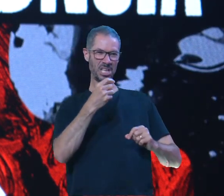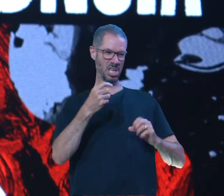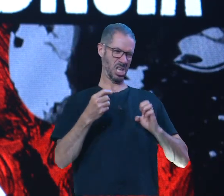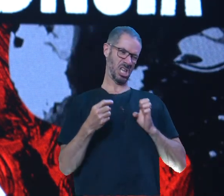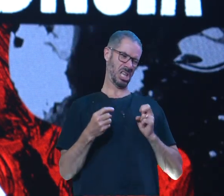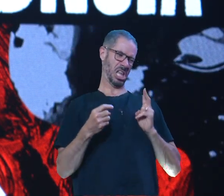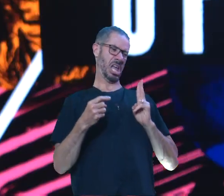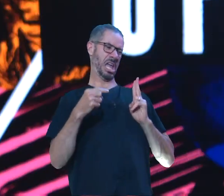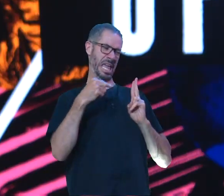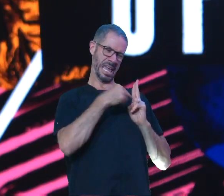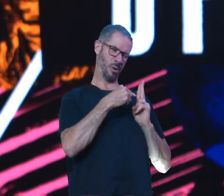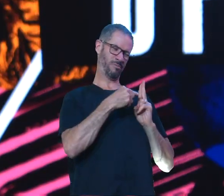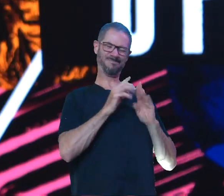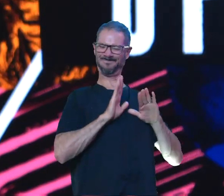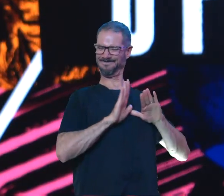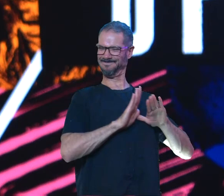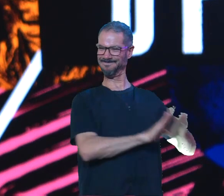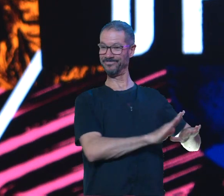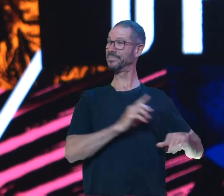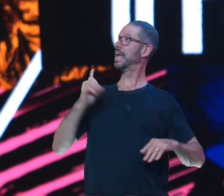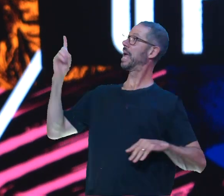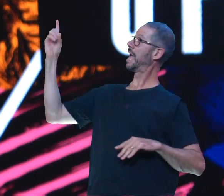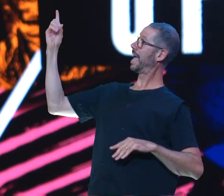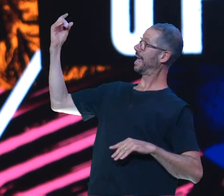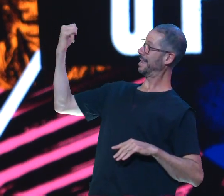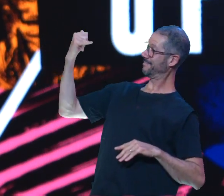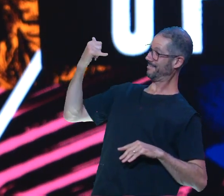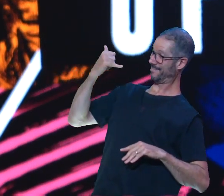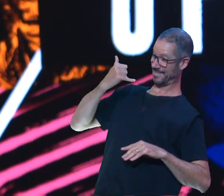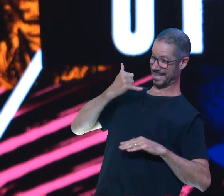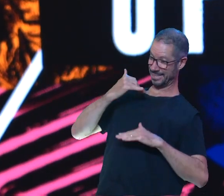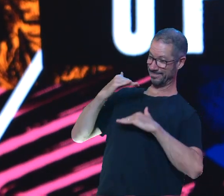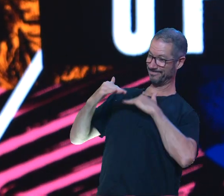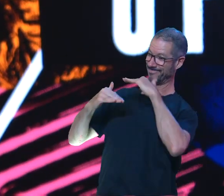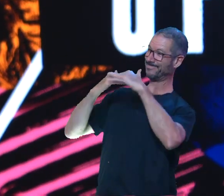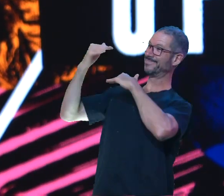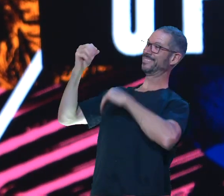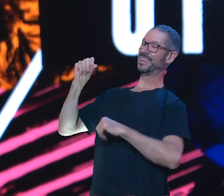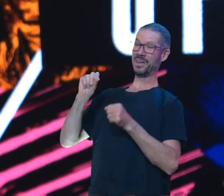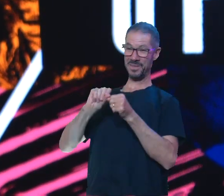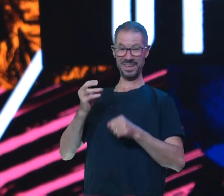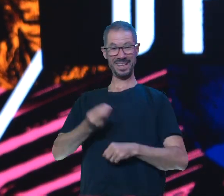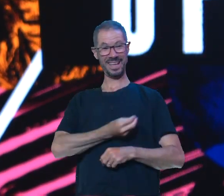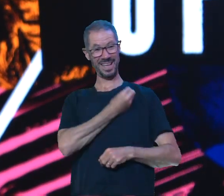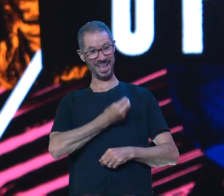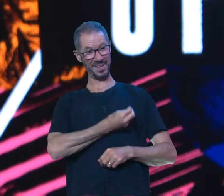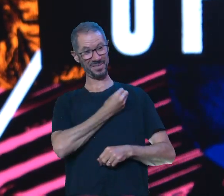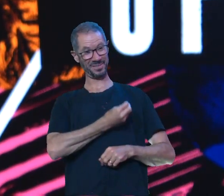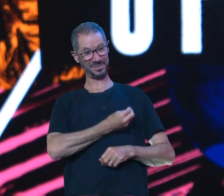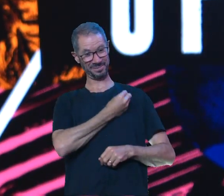você, mas para que apareça mais aquilo que Ele fez e continua fazendo na nossa vida.